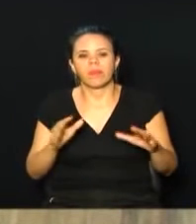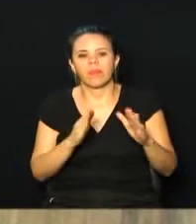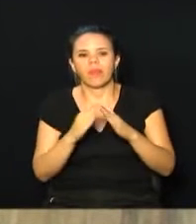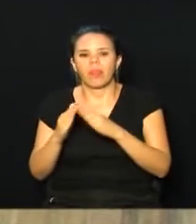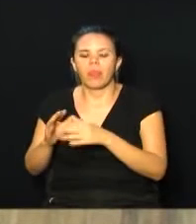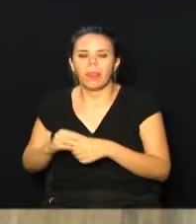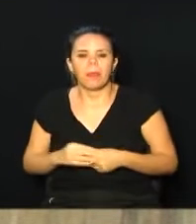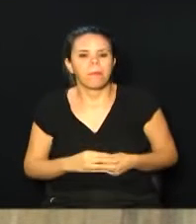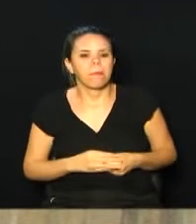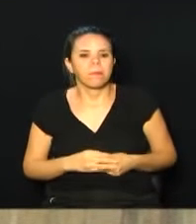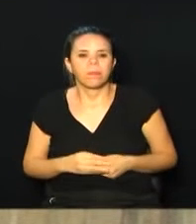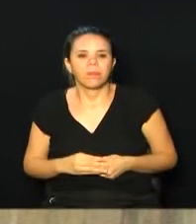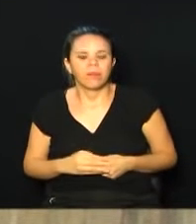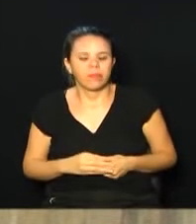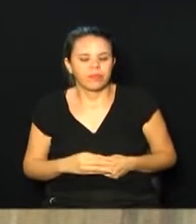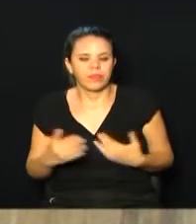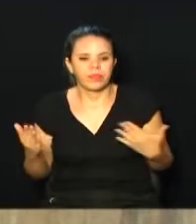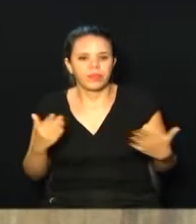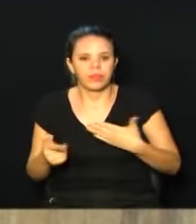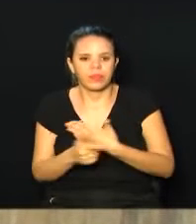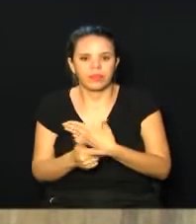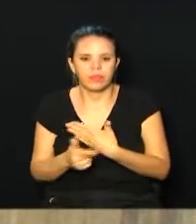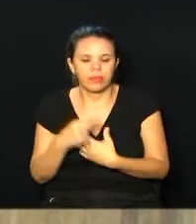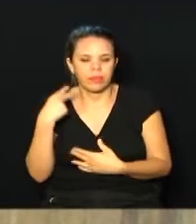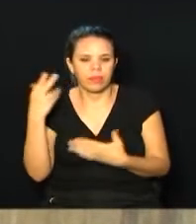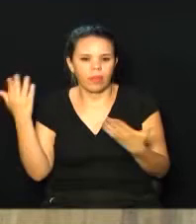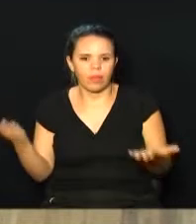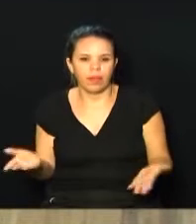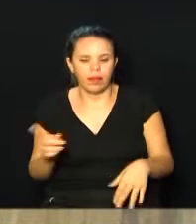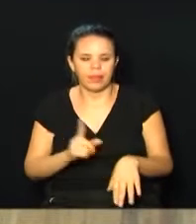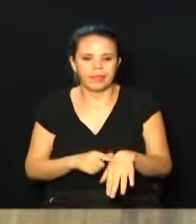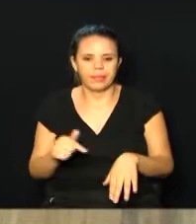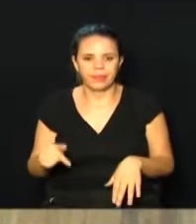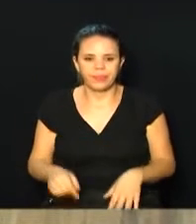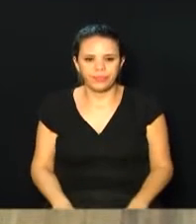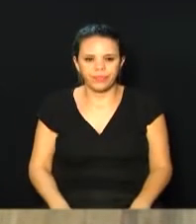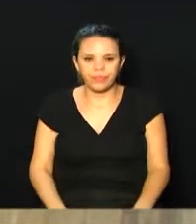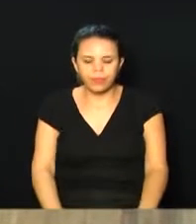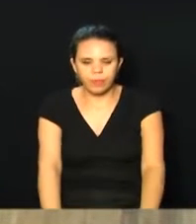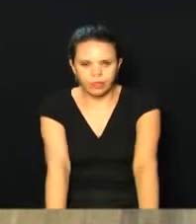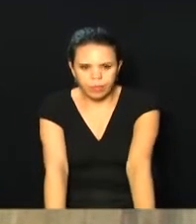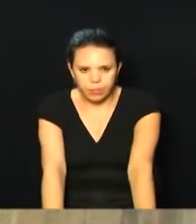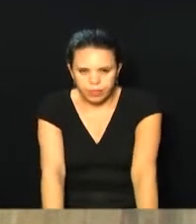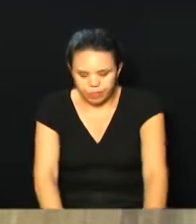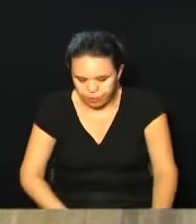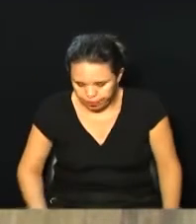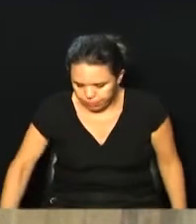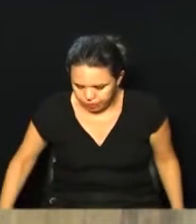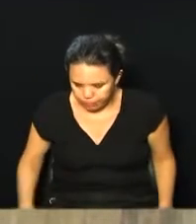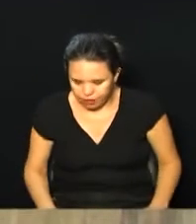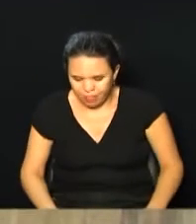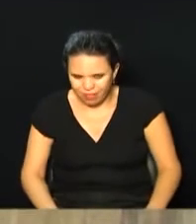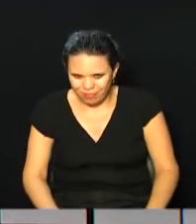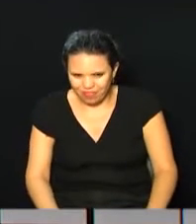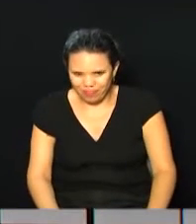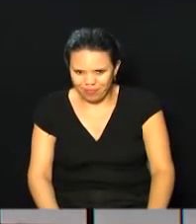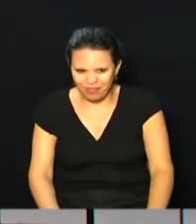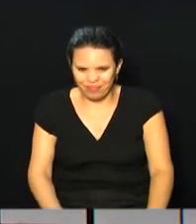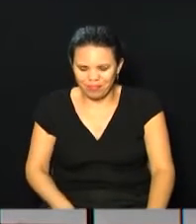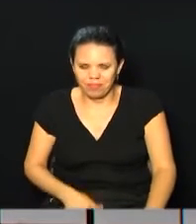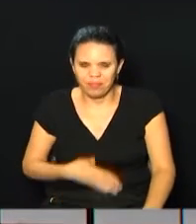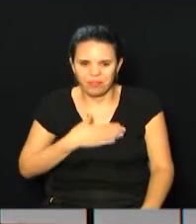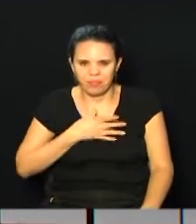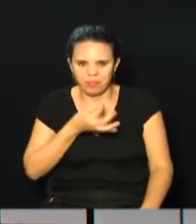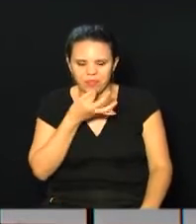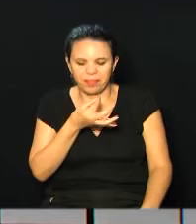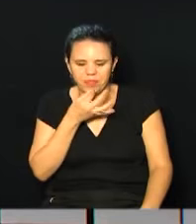habitação. Qual é o papel do vereador nesse momento em especial? Olha, Mirna, no meu consentimento,